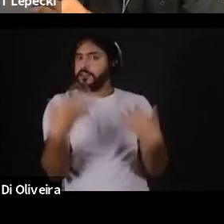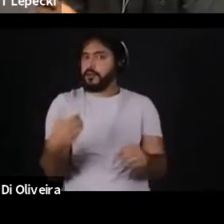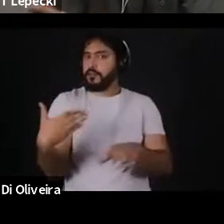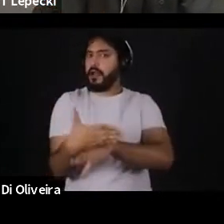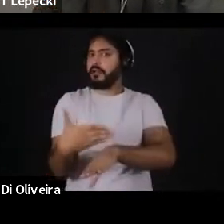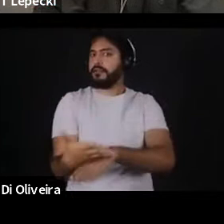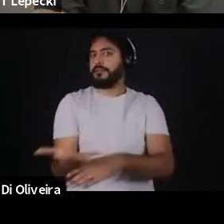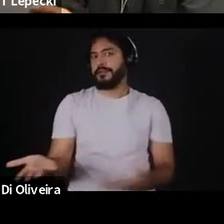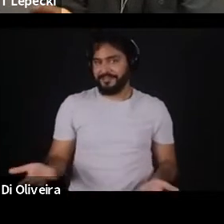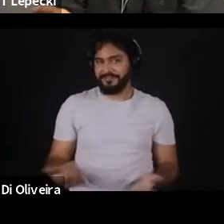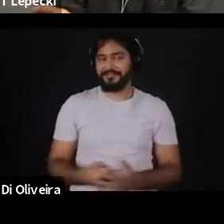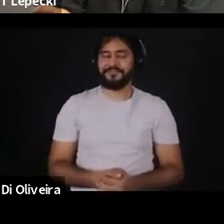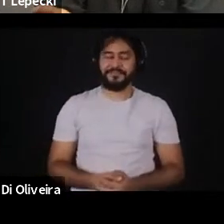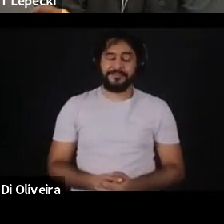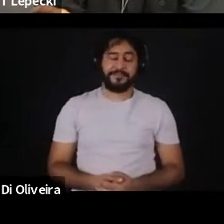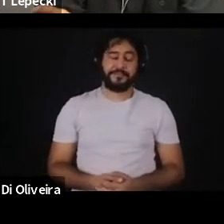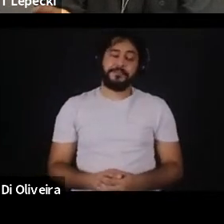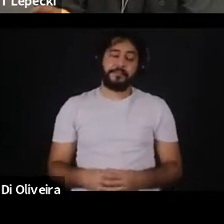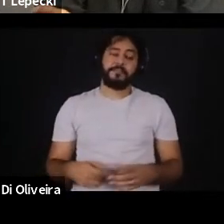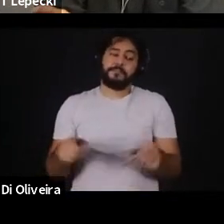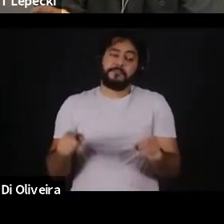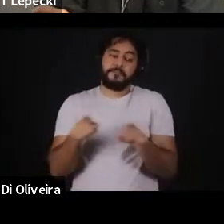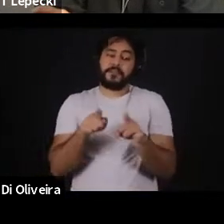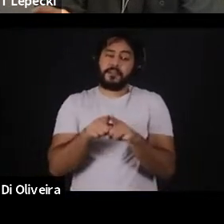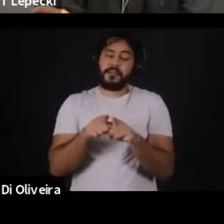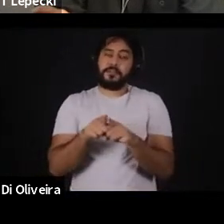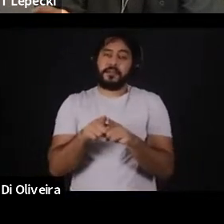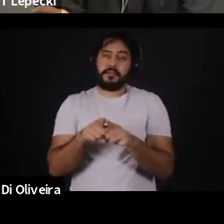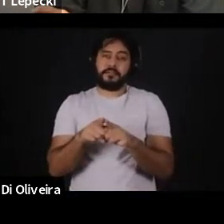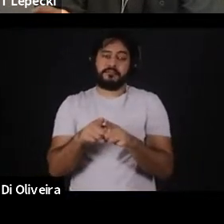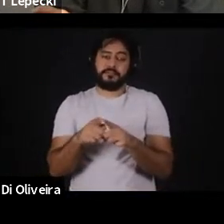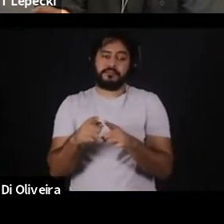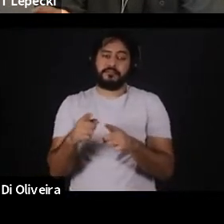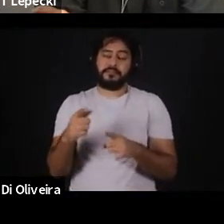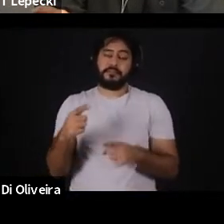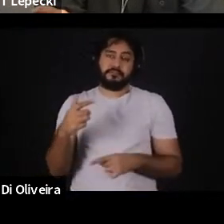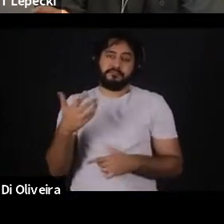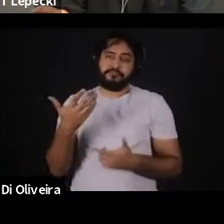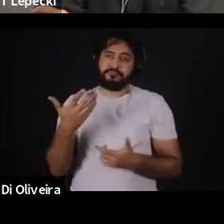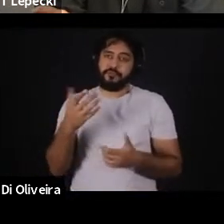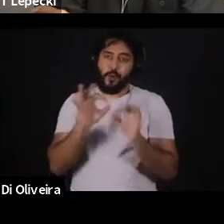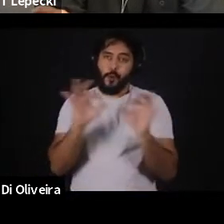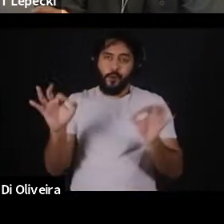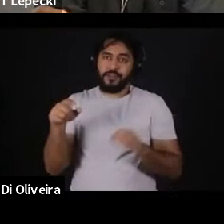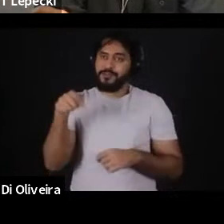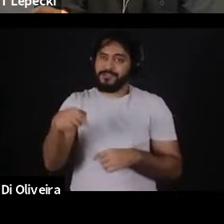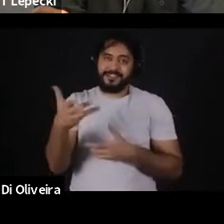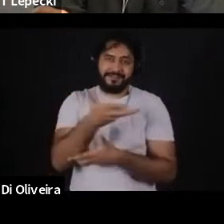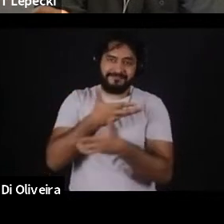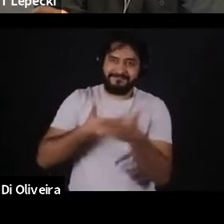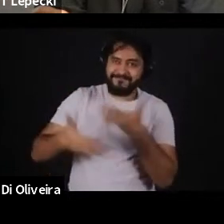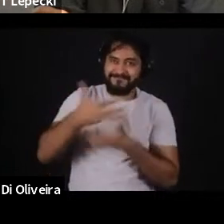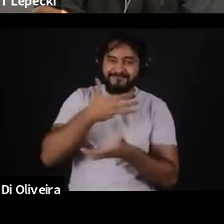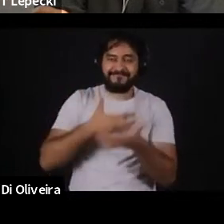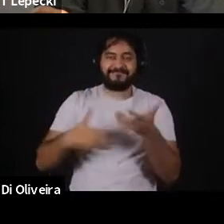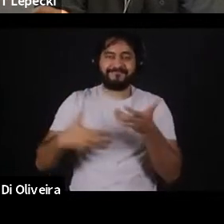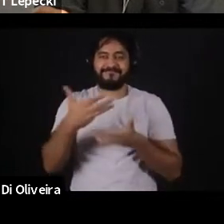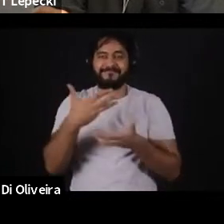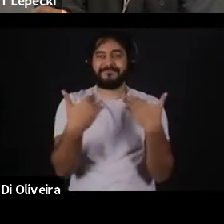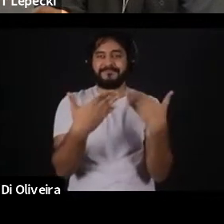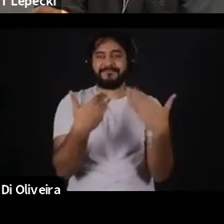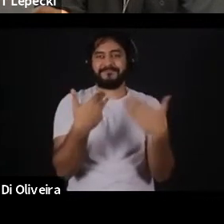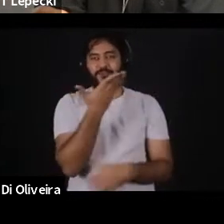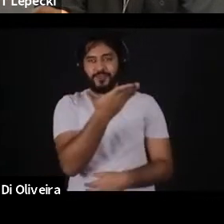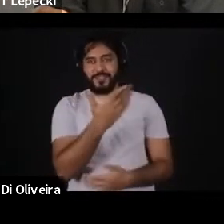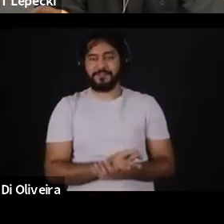que, enfim, como disse antes, tem habitado o meu pensamento e foi ótimo aqui ter trocado nessa ideia com você.